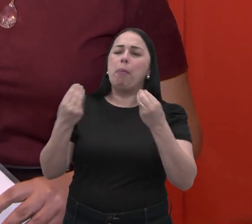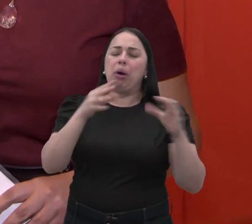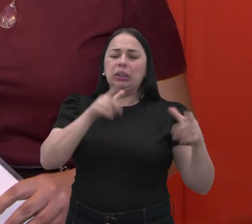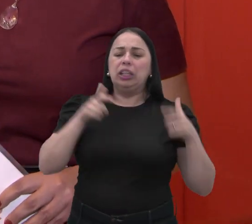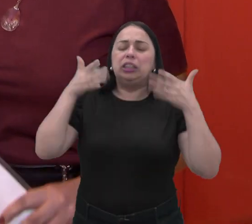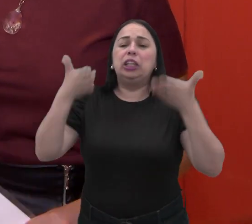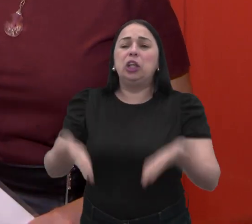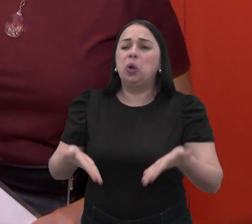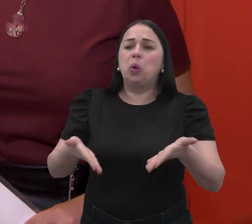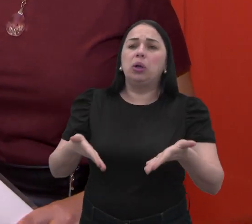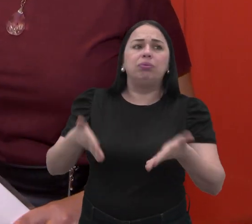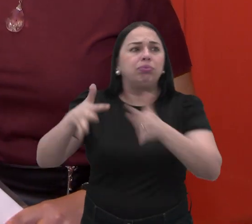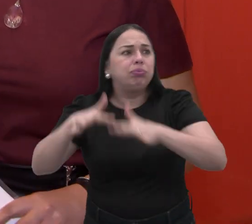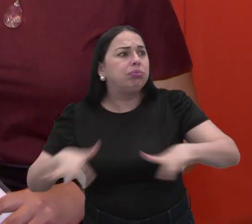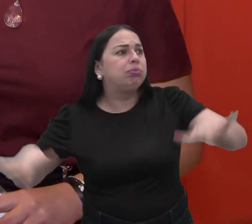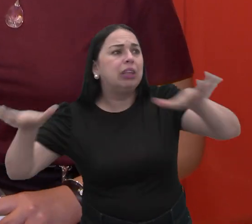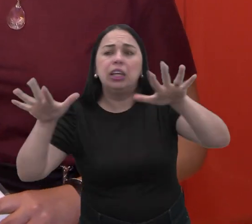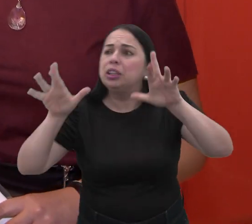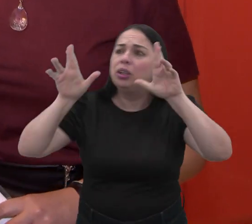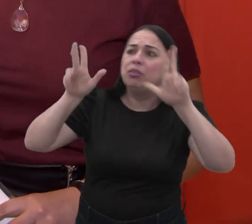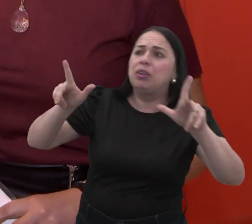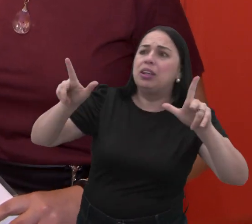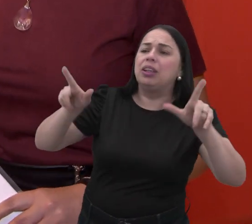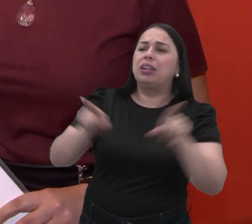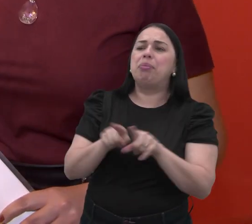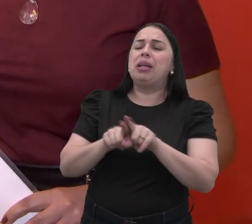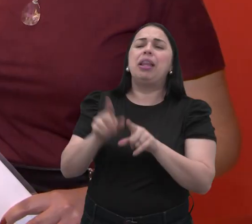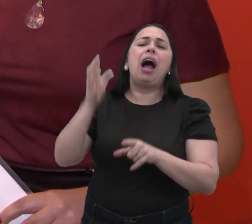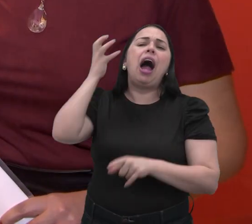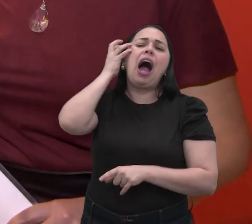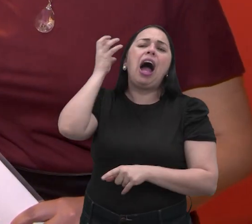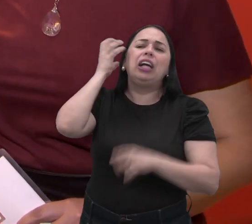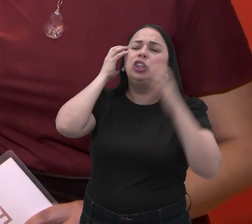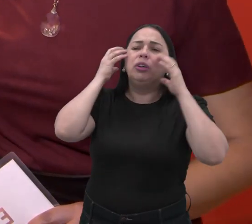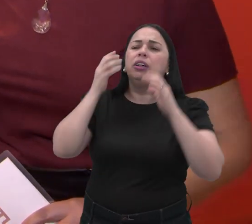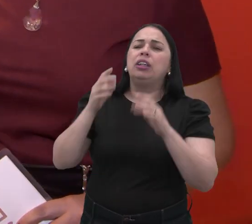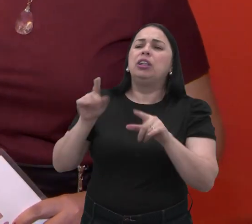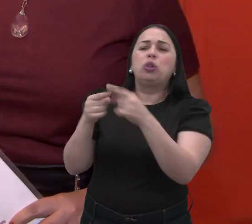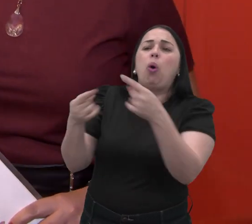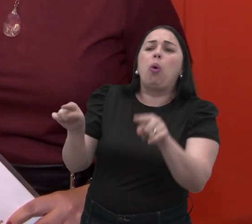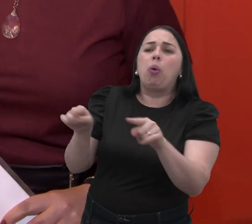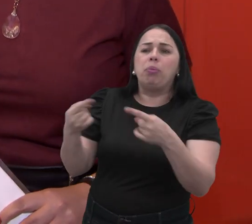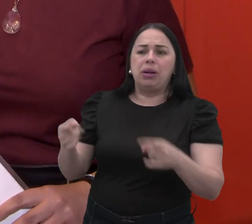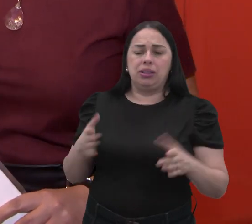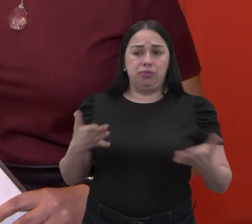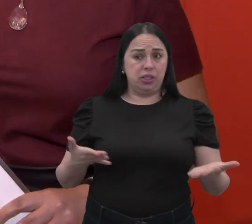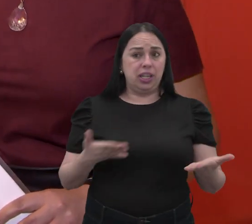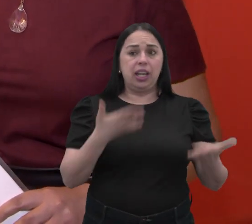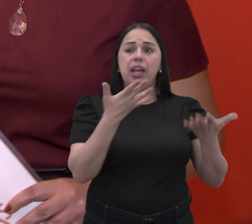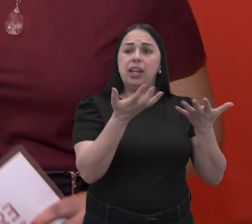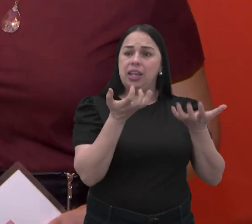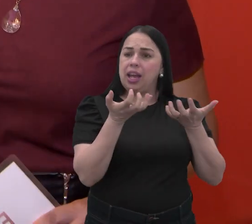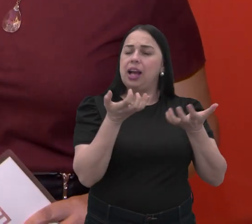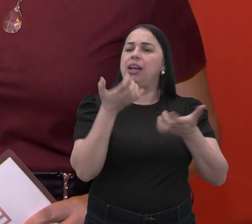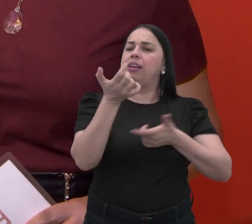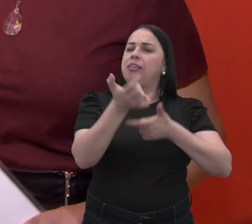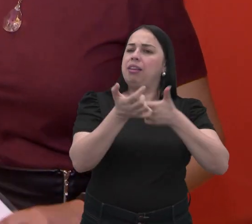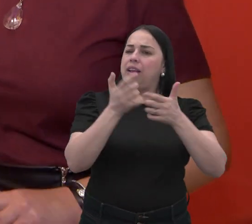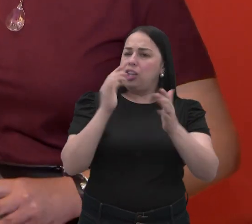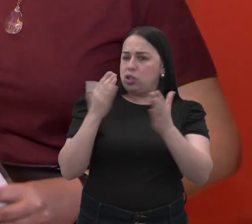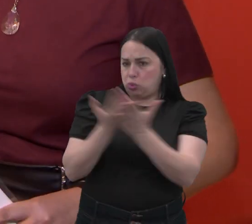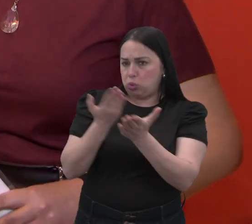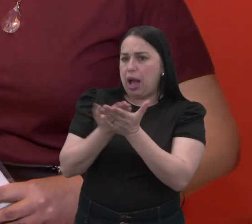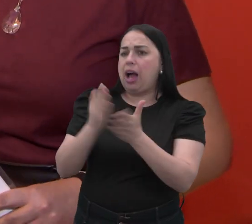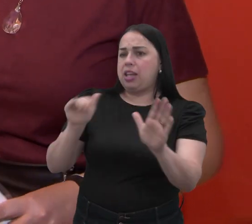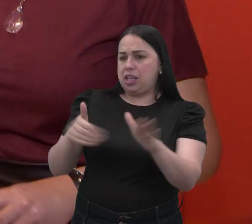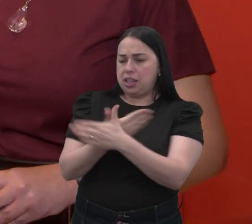aqui? Como que era a cidade e o que se tocava na cidade? Porque assim, você não queria trabalhar em rádio, você veio para fazer o ITA, mas você ouvia, né? Quando você chegou